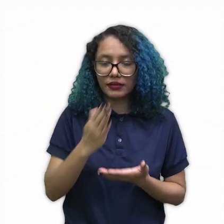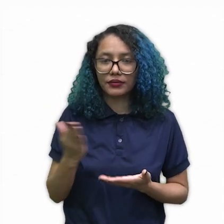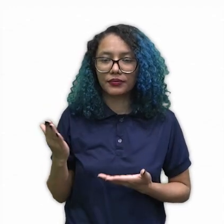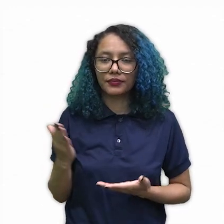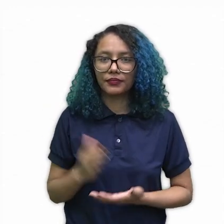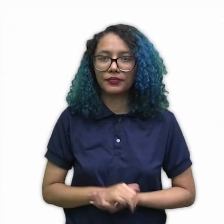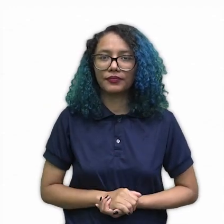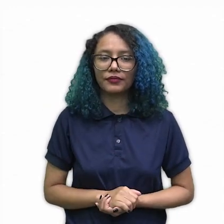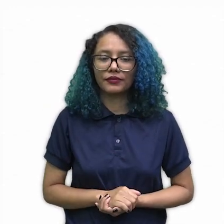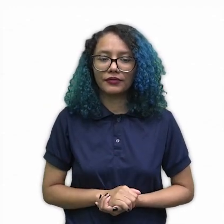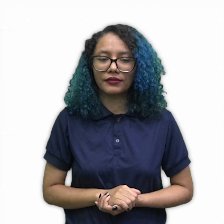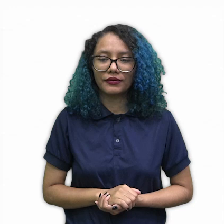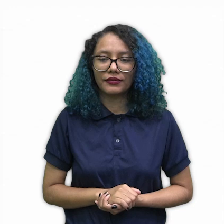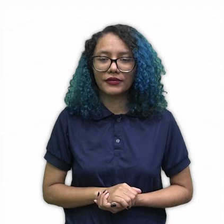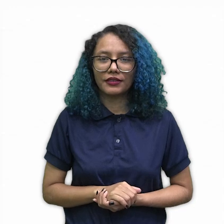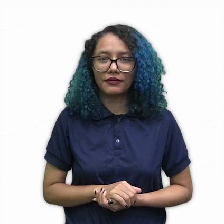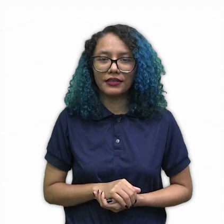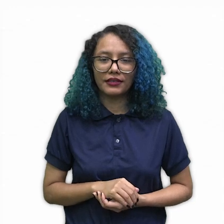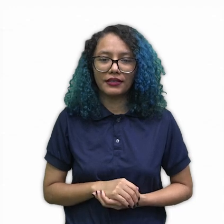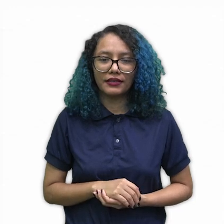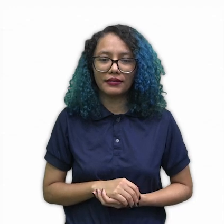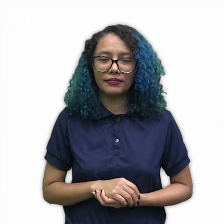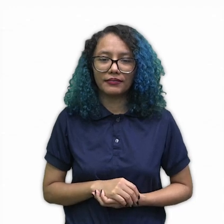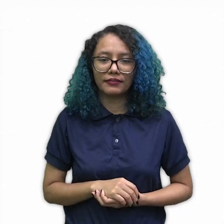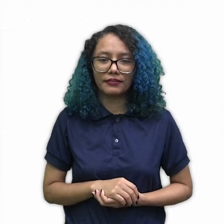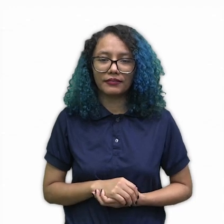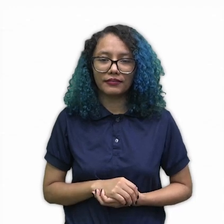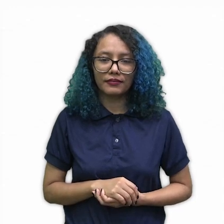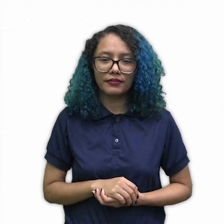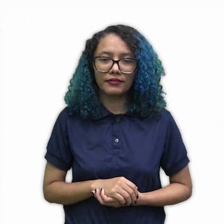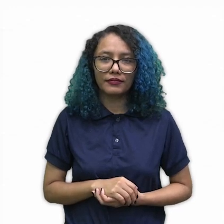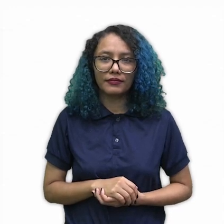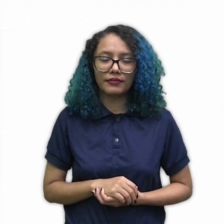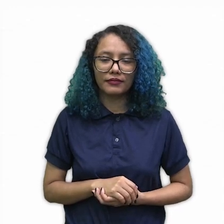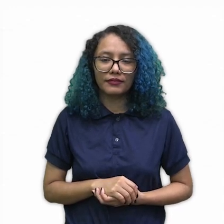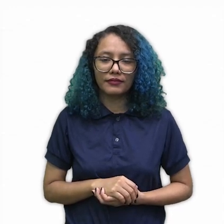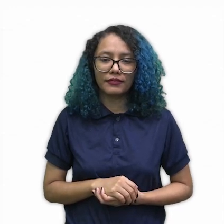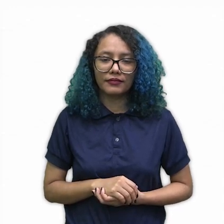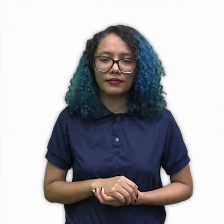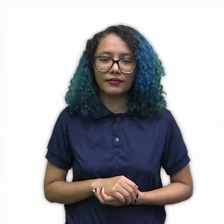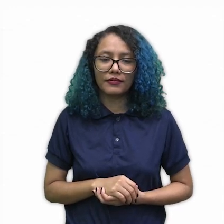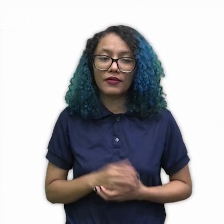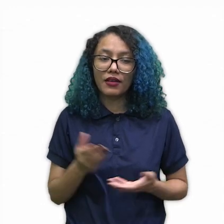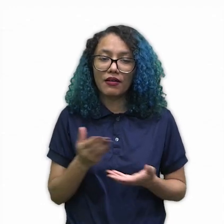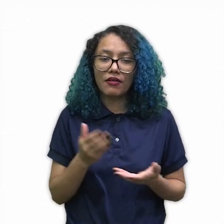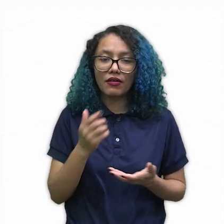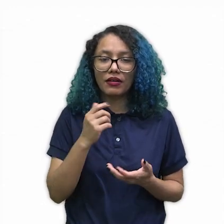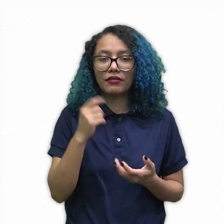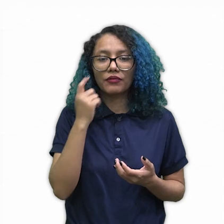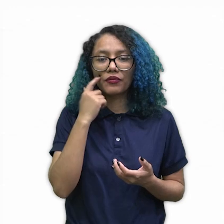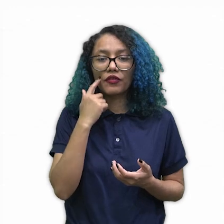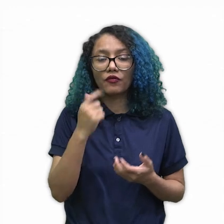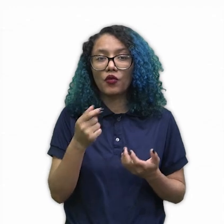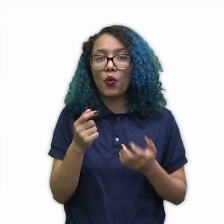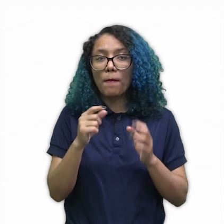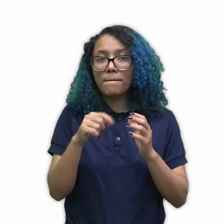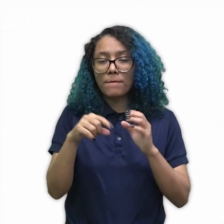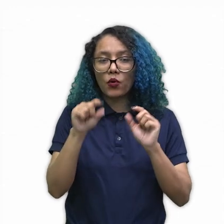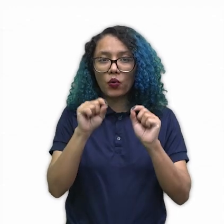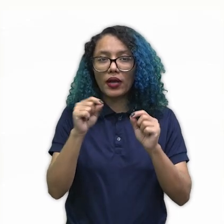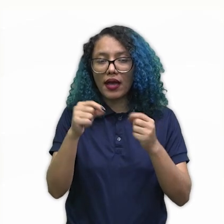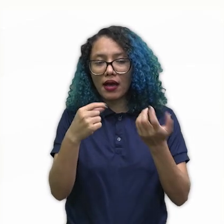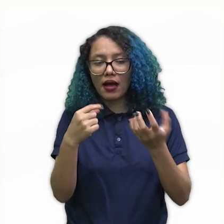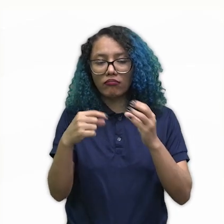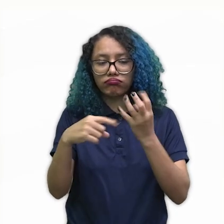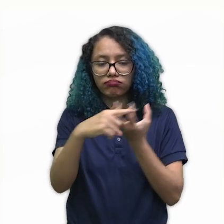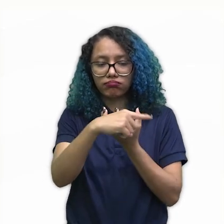vendo aqui. Bem, a gente vai fazer essa localização utilizando aqui a linha do Equador, que